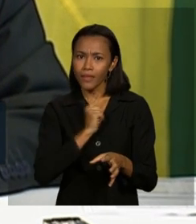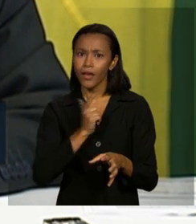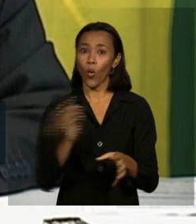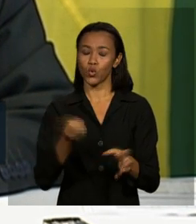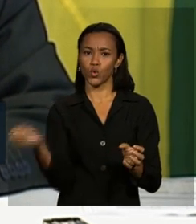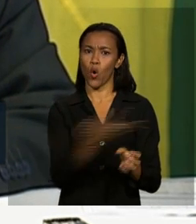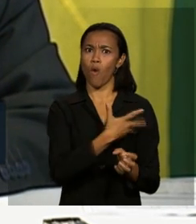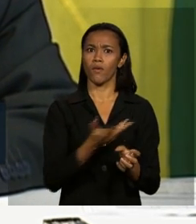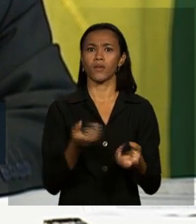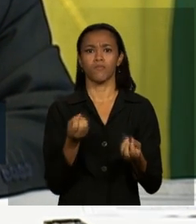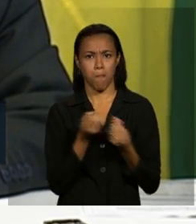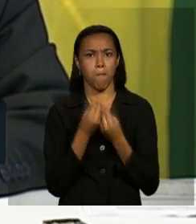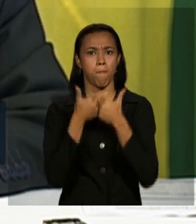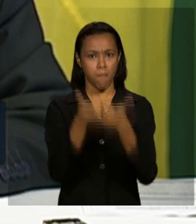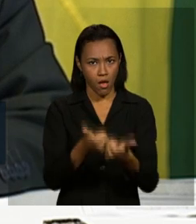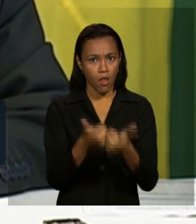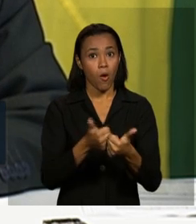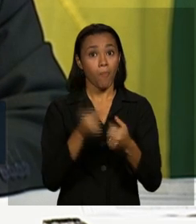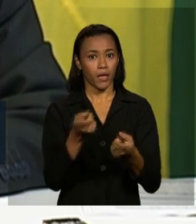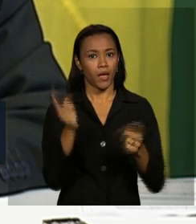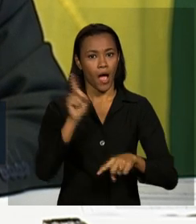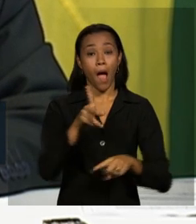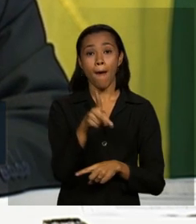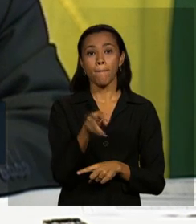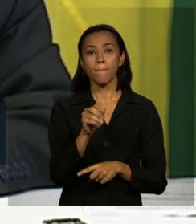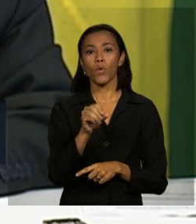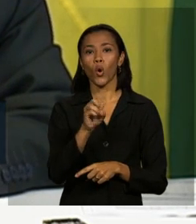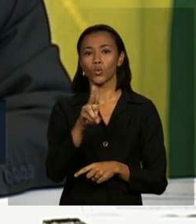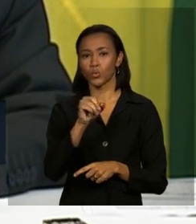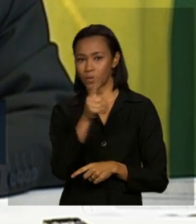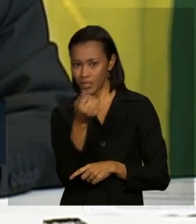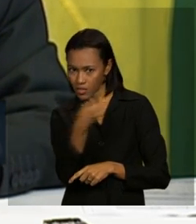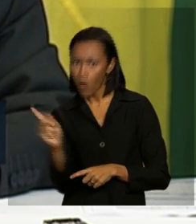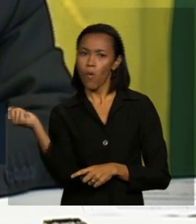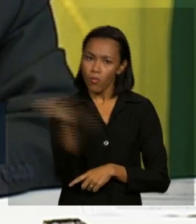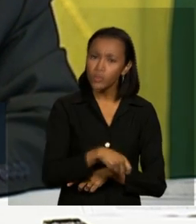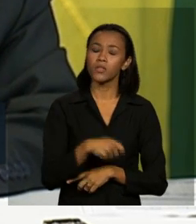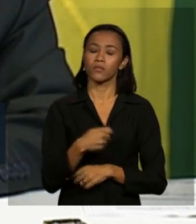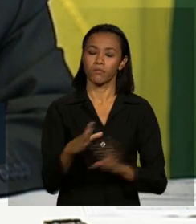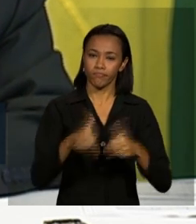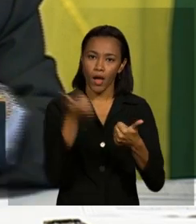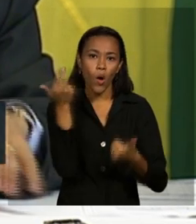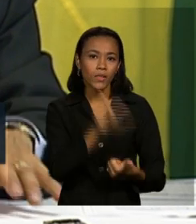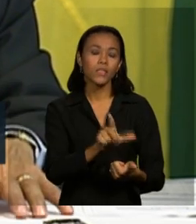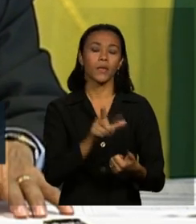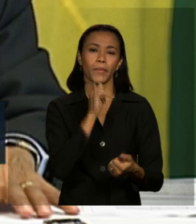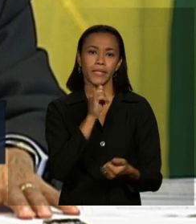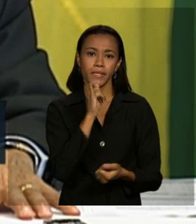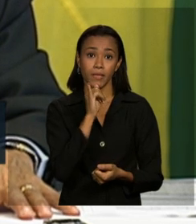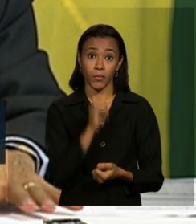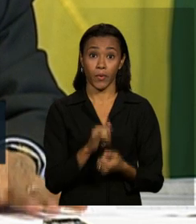que a circulação da sua produção de fato ocorra e eu cito um exemplo eh a região da